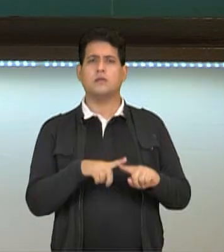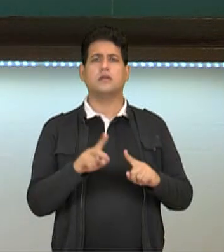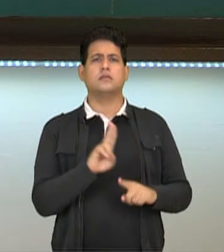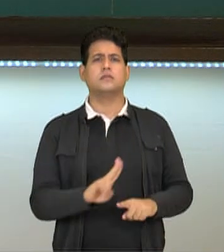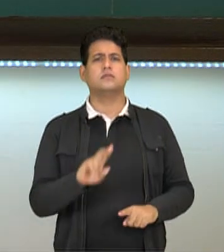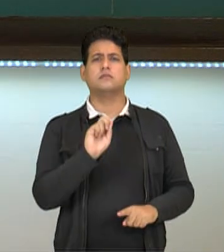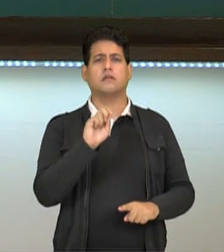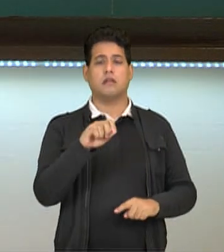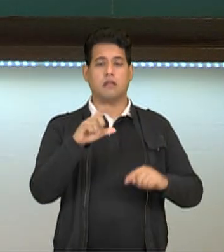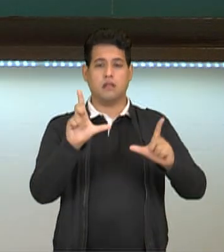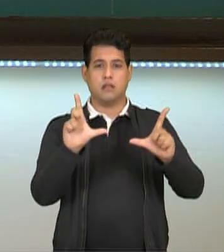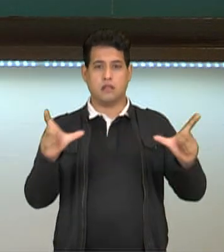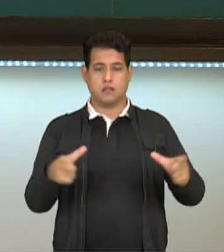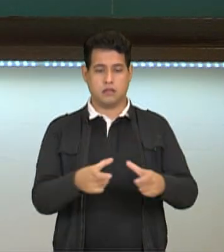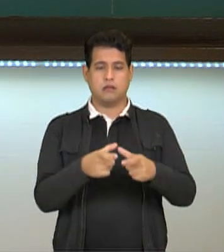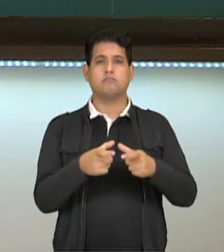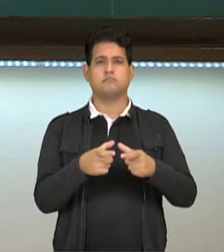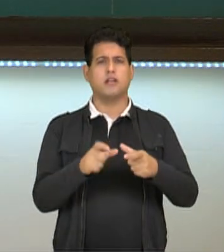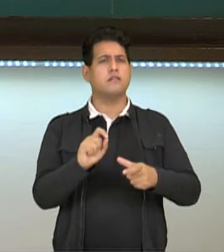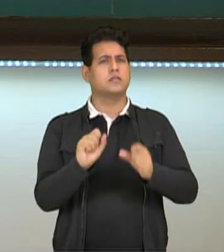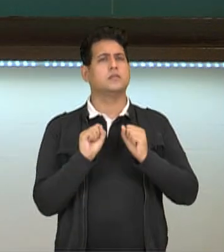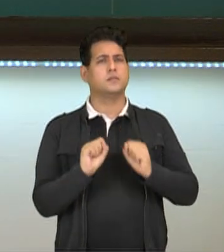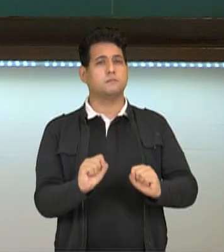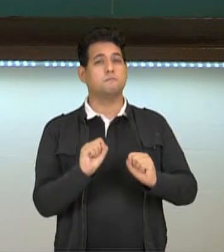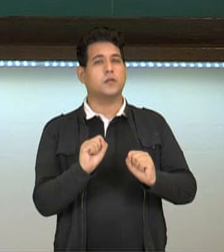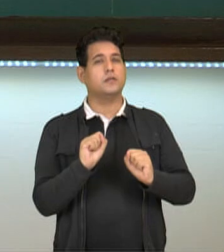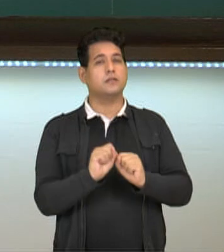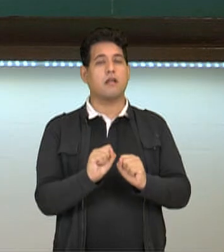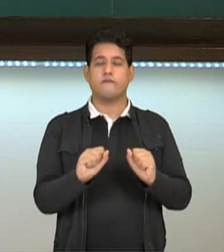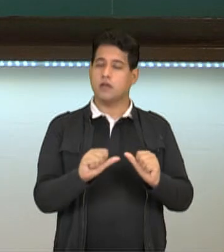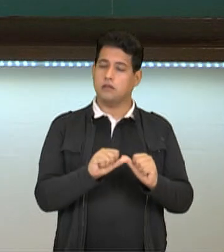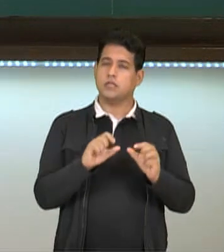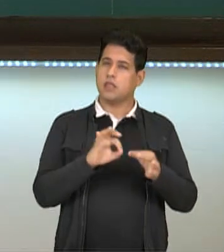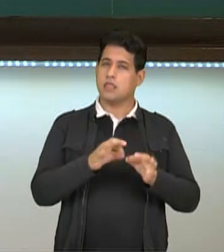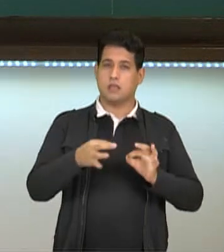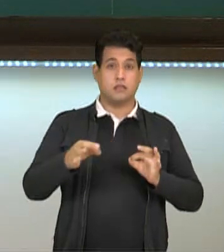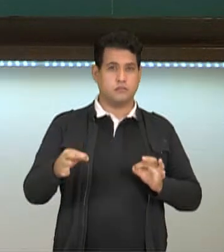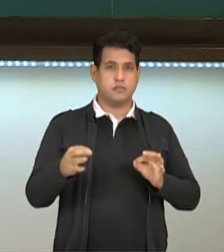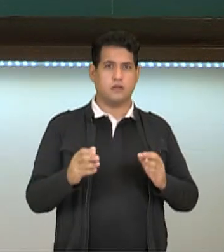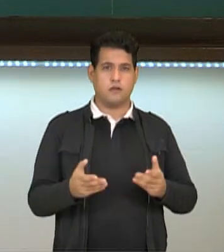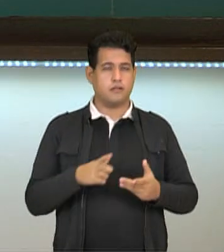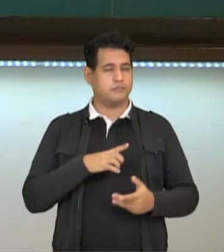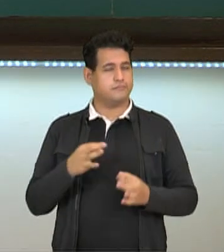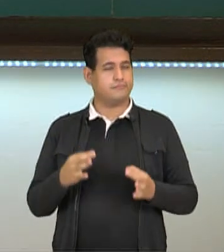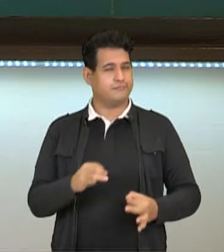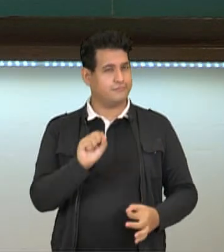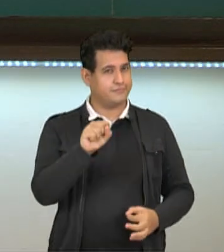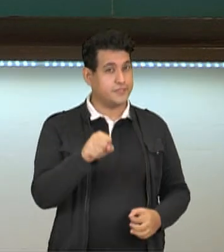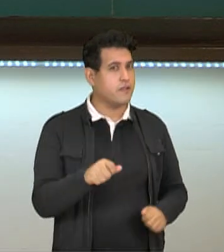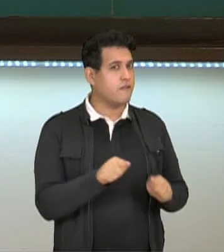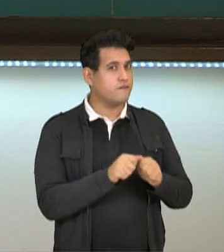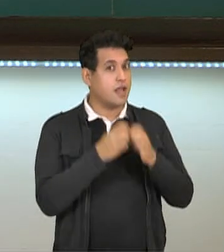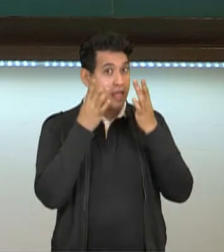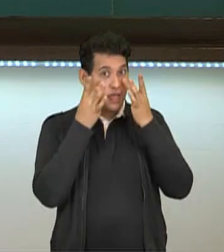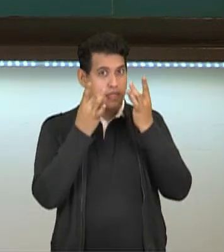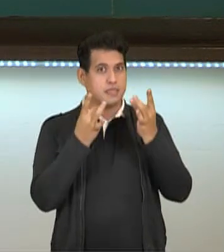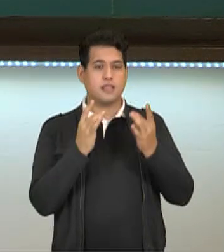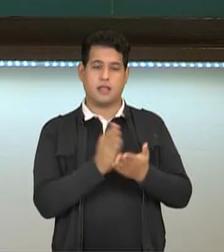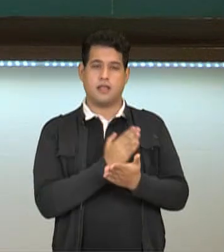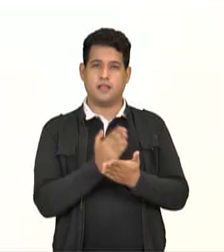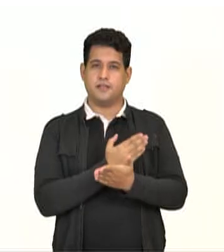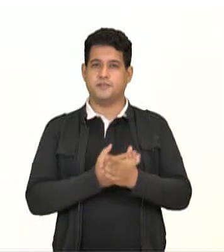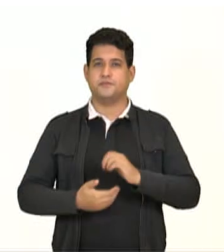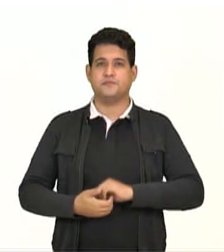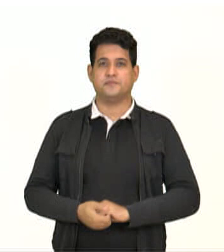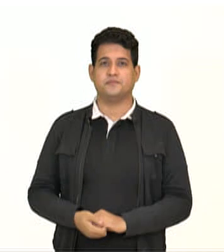forma abreviada. Você é capaz de passá-la para as formas estendidas? Tenho certeza que sim. Faça com atenção aí no seu